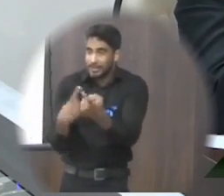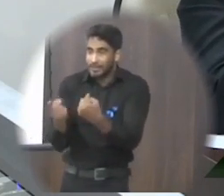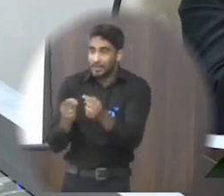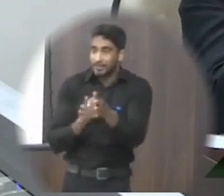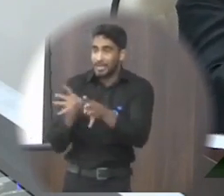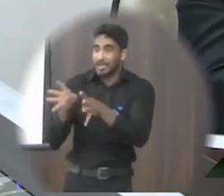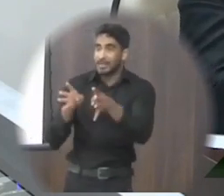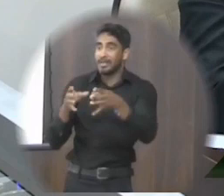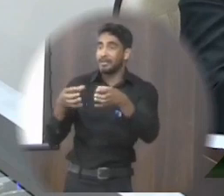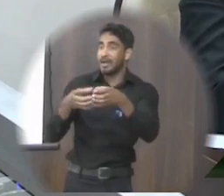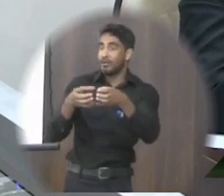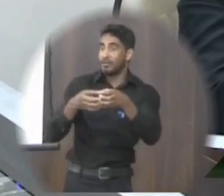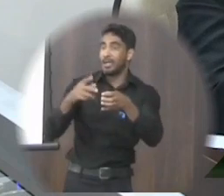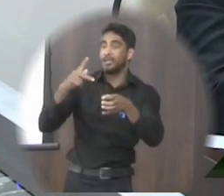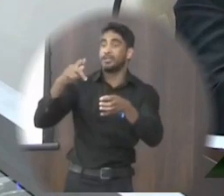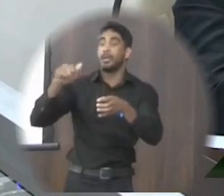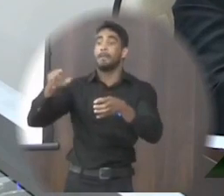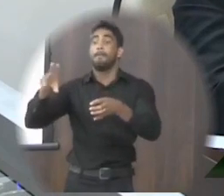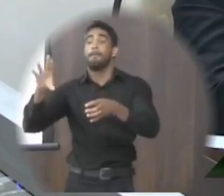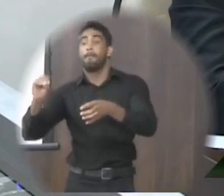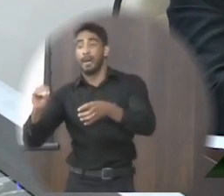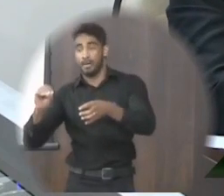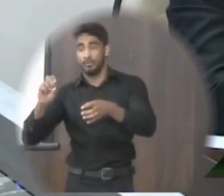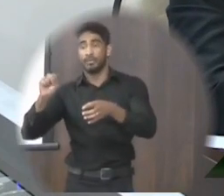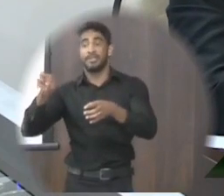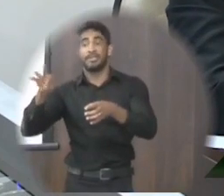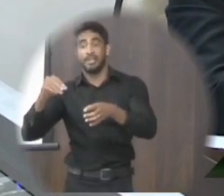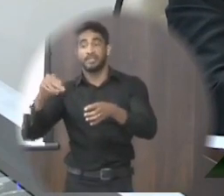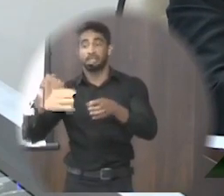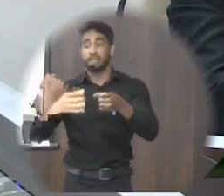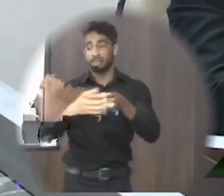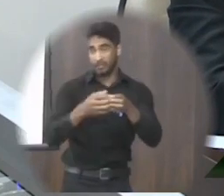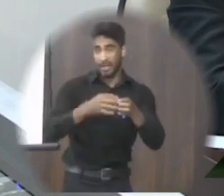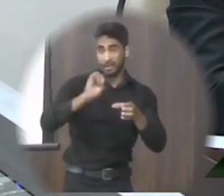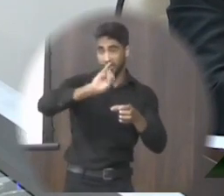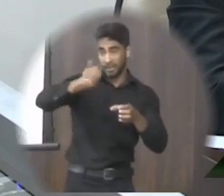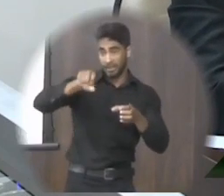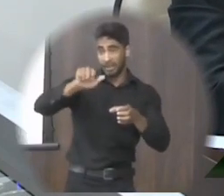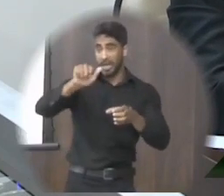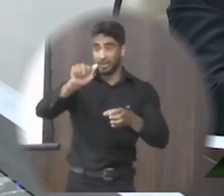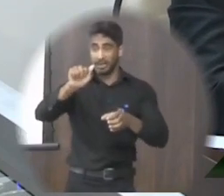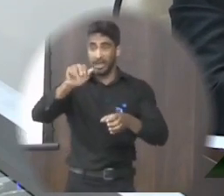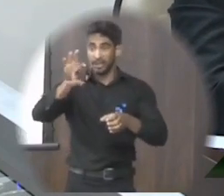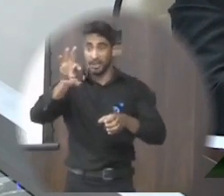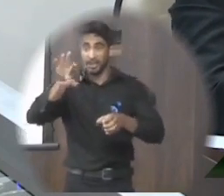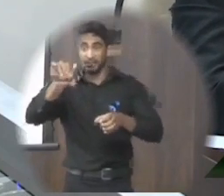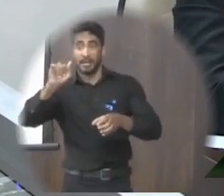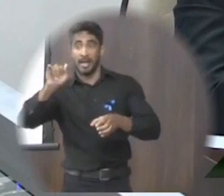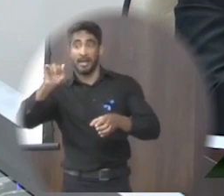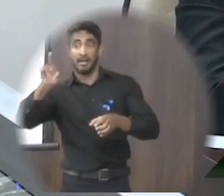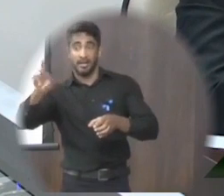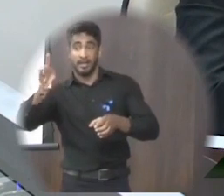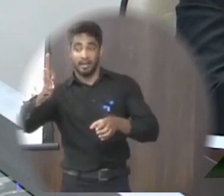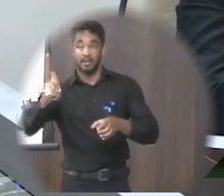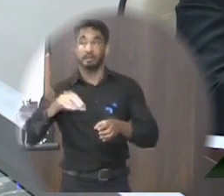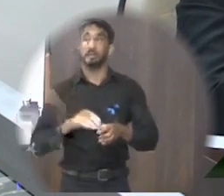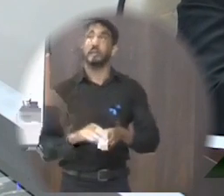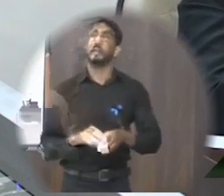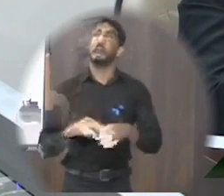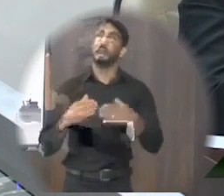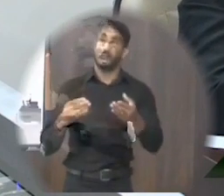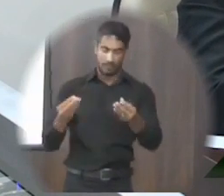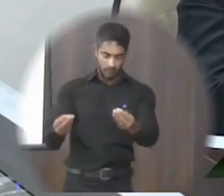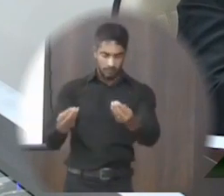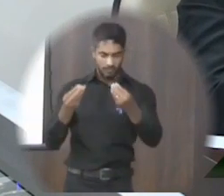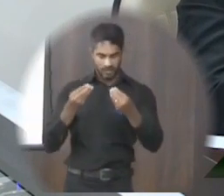acesso à comunidade Pau do Cedro, entre a comunidade Jataí e a fazenda do senhor Álvaro Miguel. Chegou para